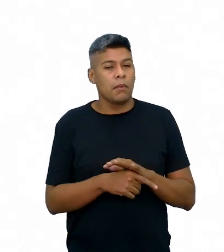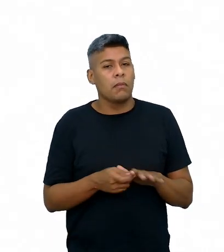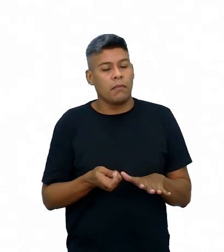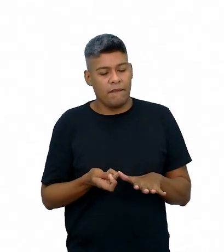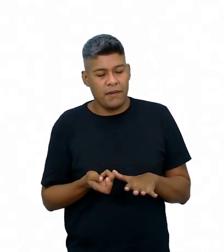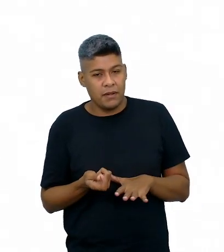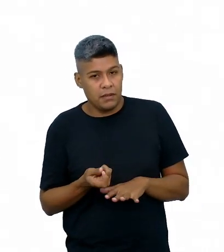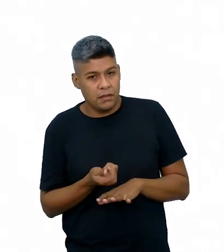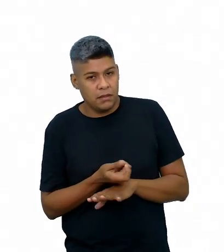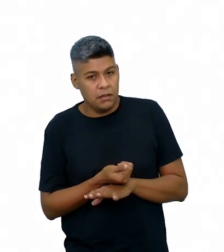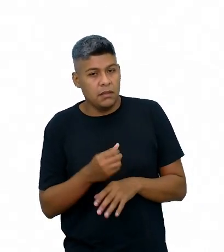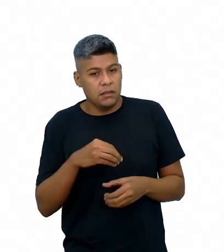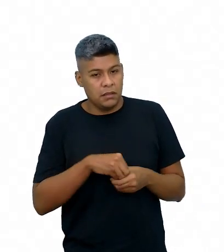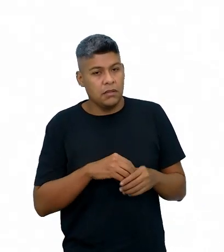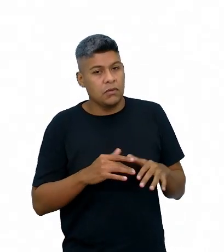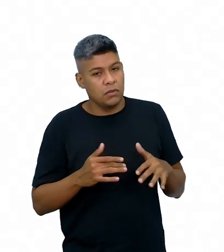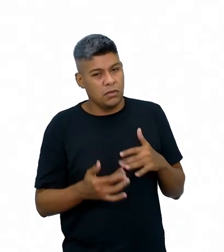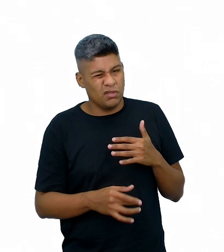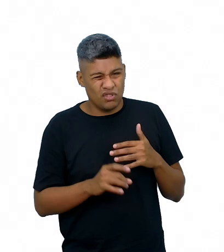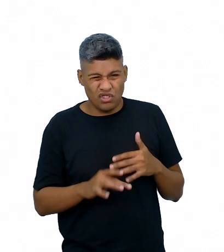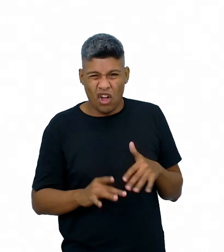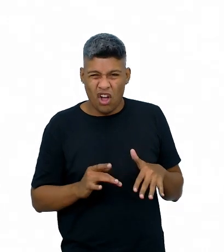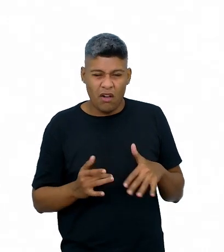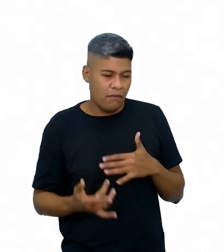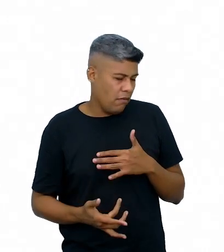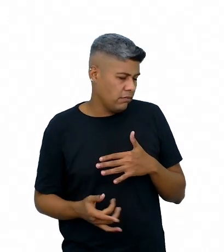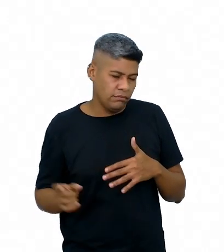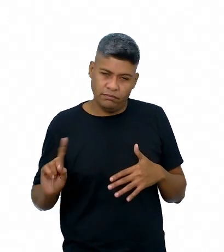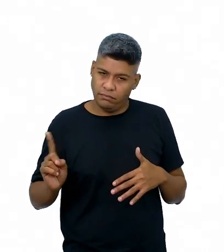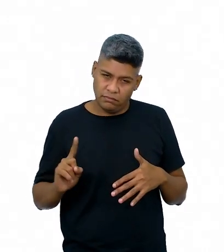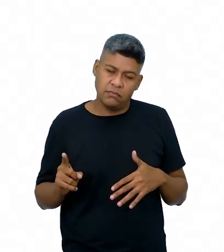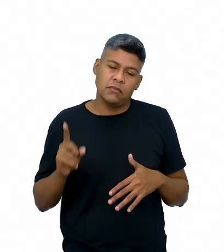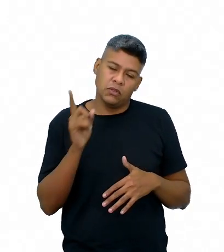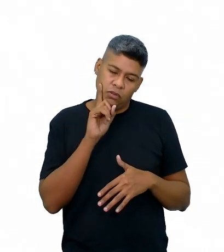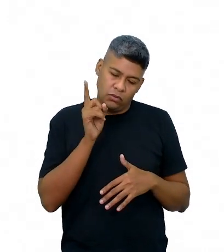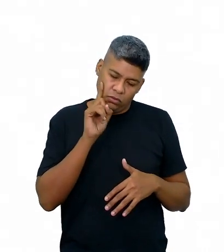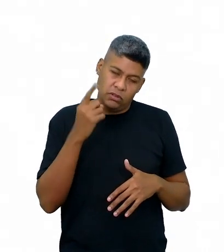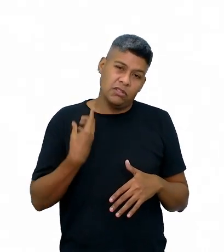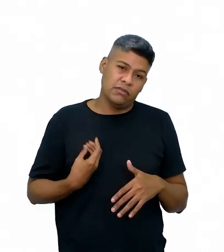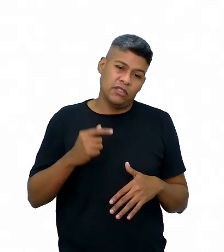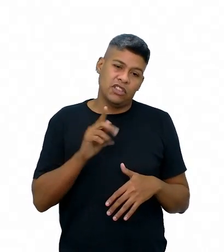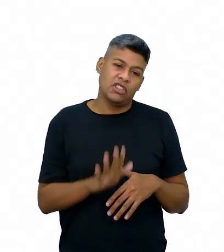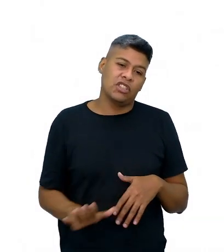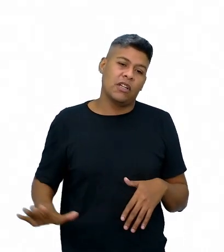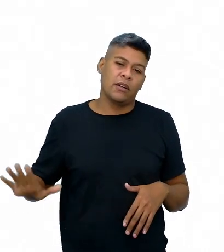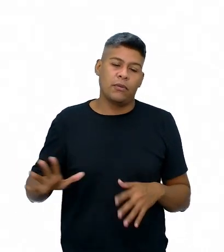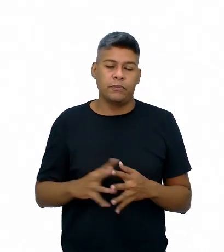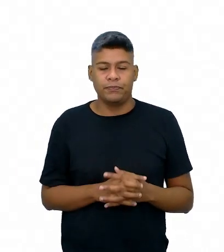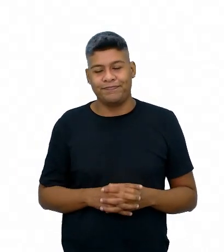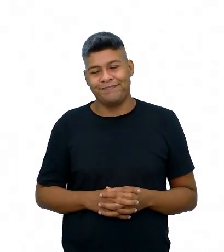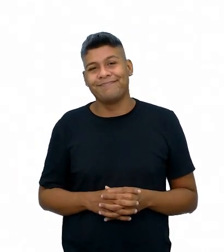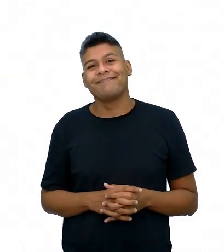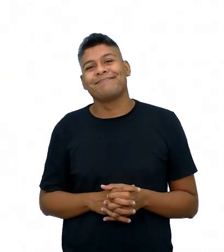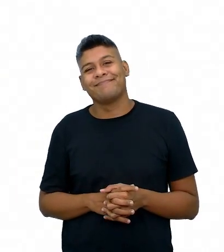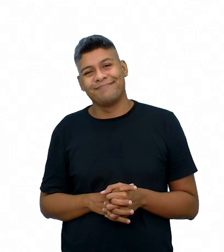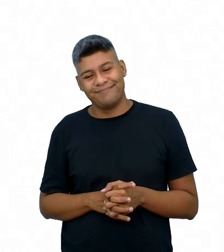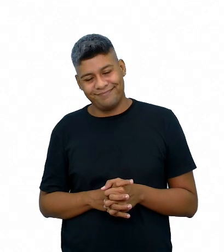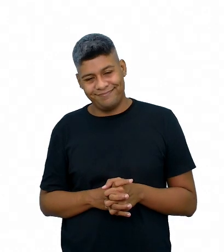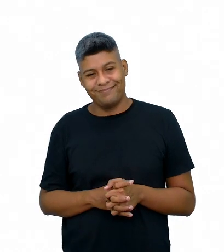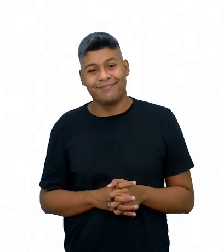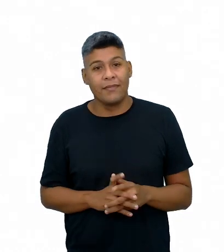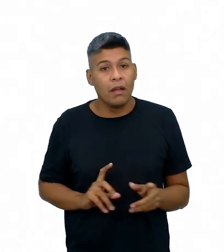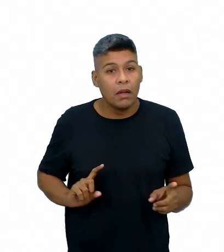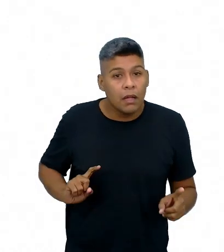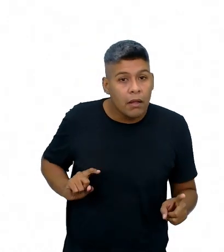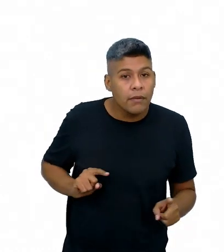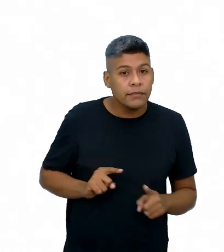news nas redes sociais, mas não só nas redes sociais, no cotidiano em geral. O objetivo da aula, portanto, é